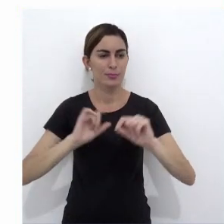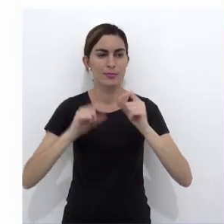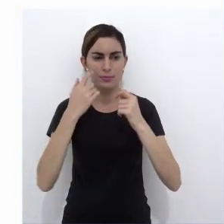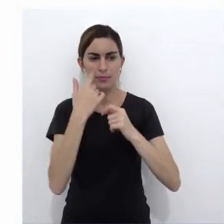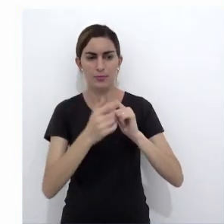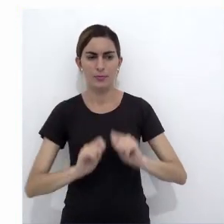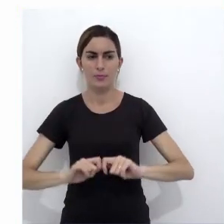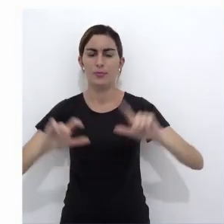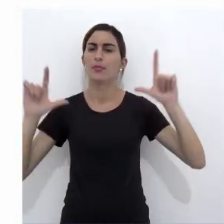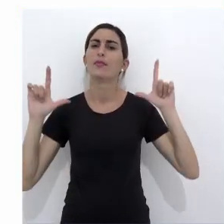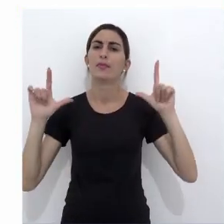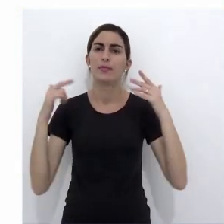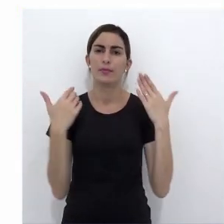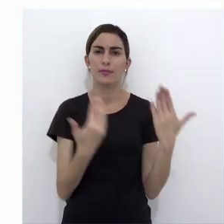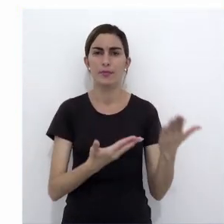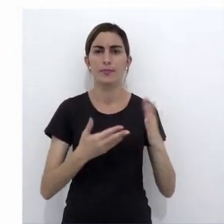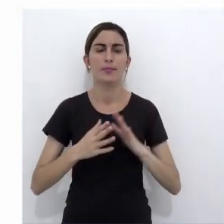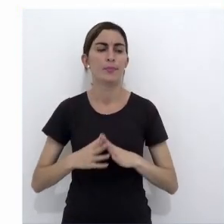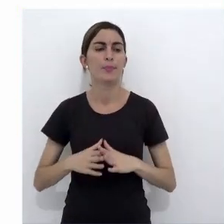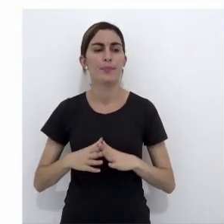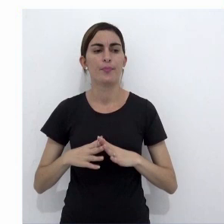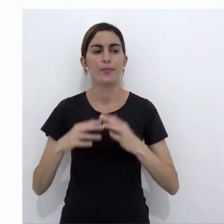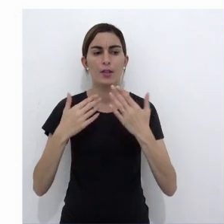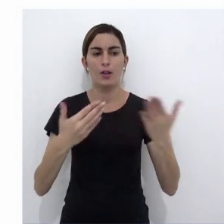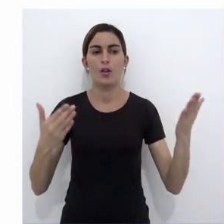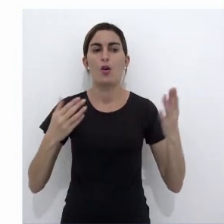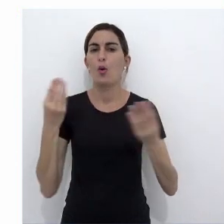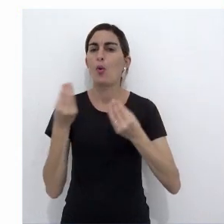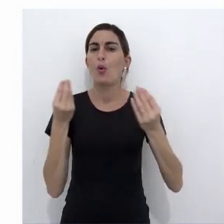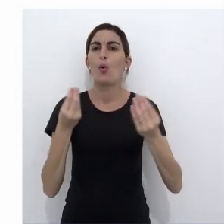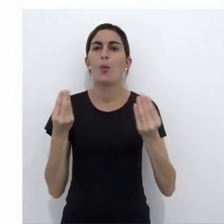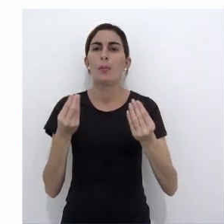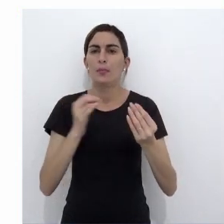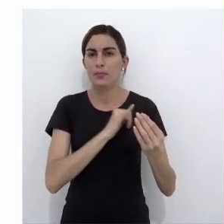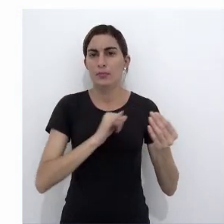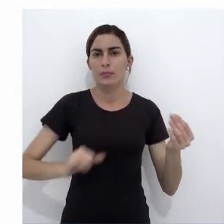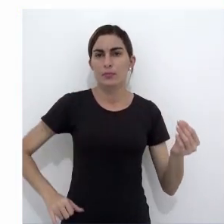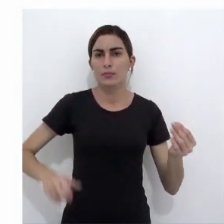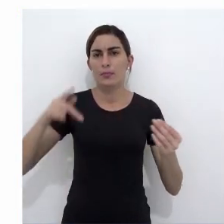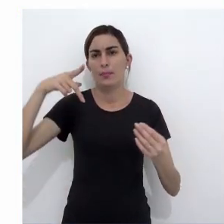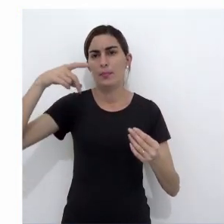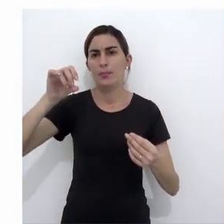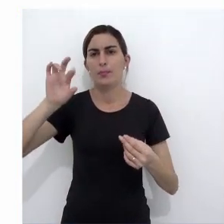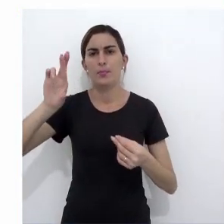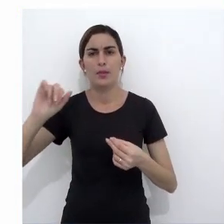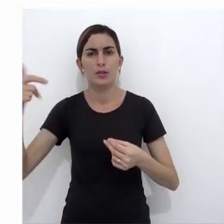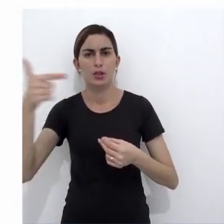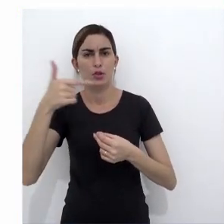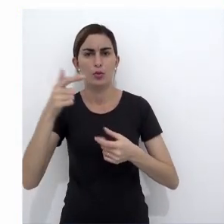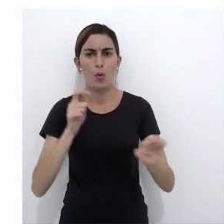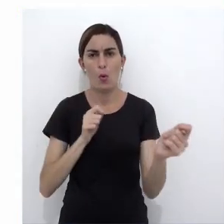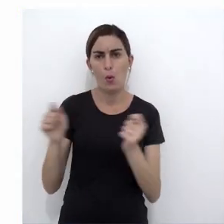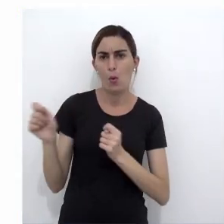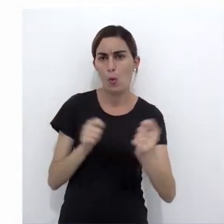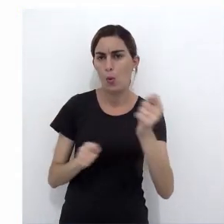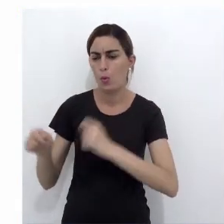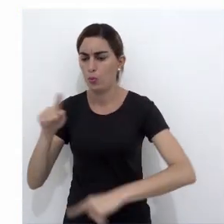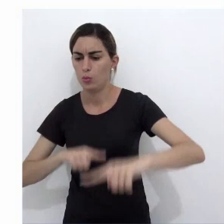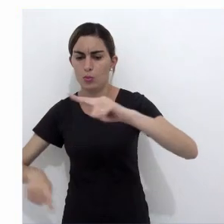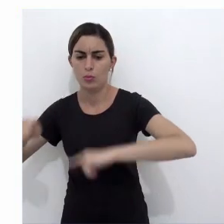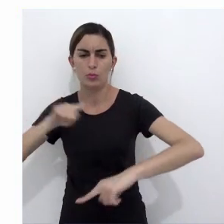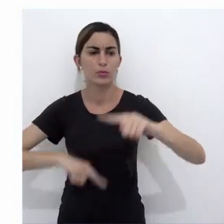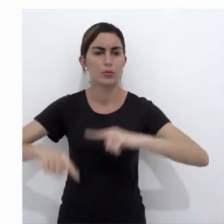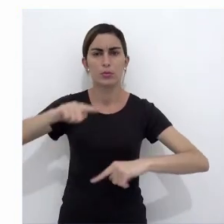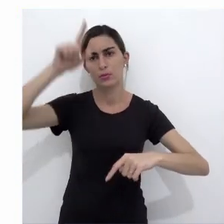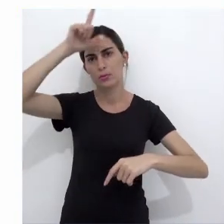imagem aí vocês podem observar a forma de como o imperador Pedro II controlava